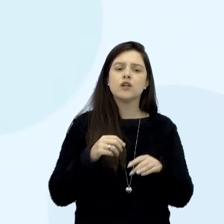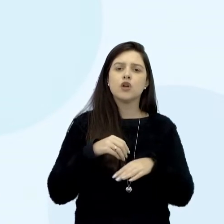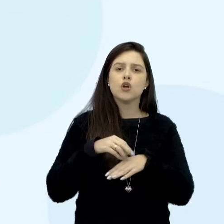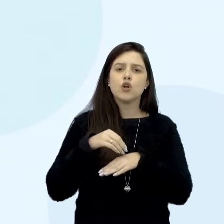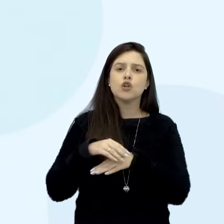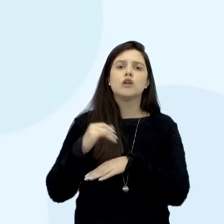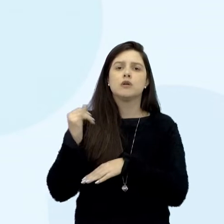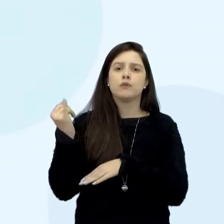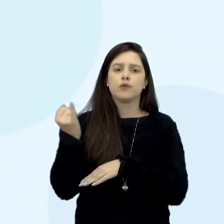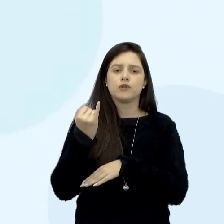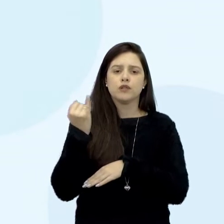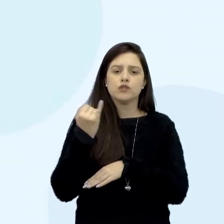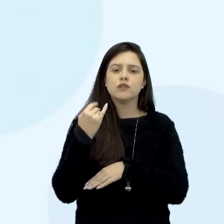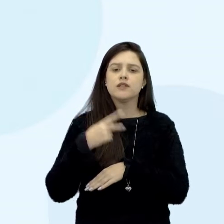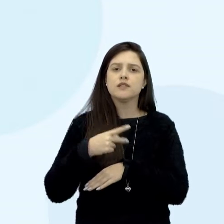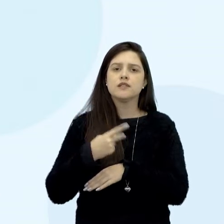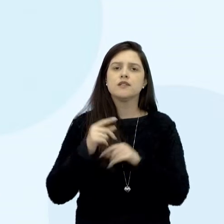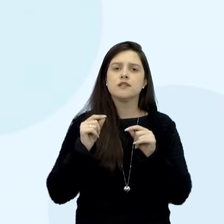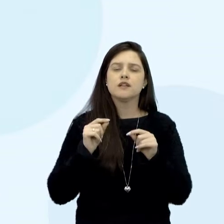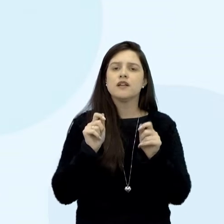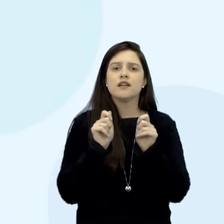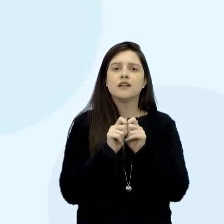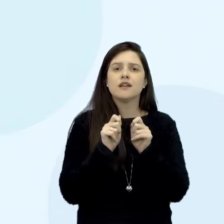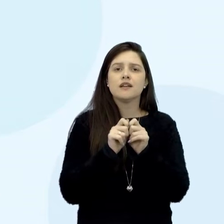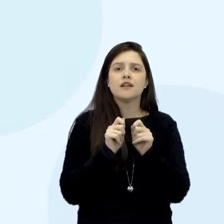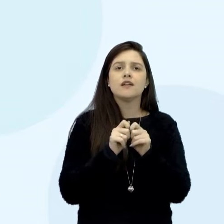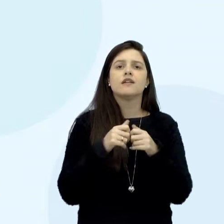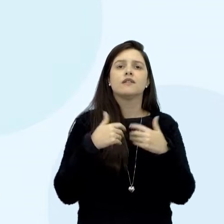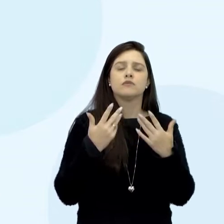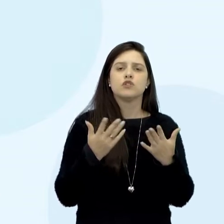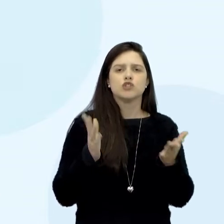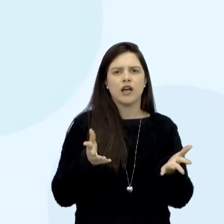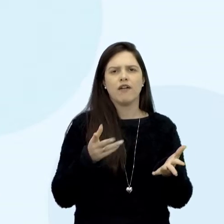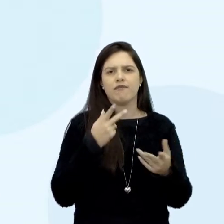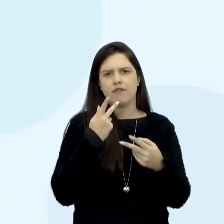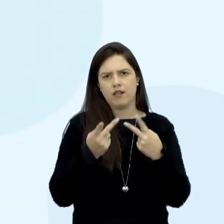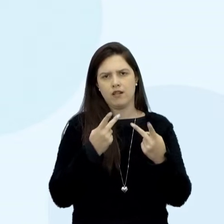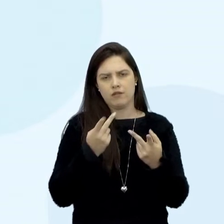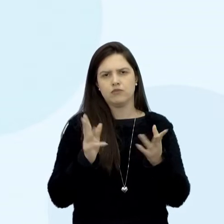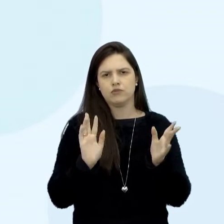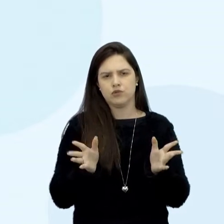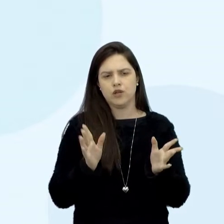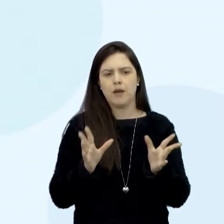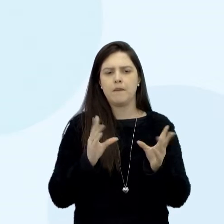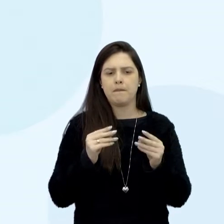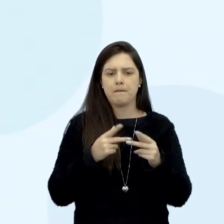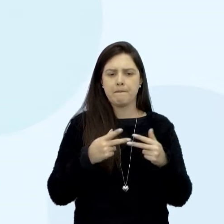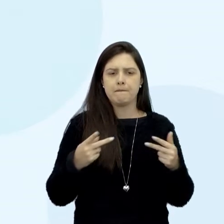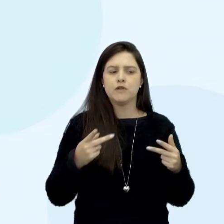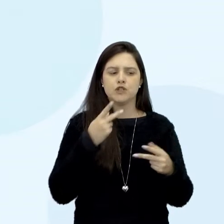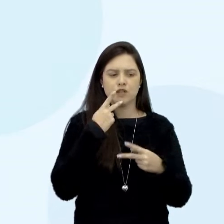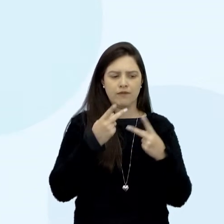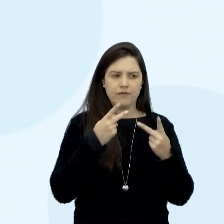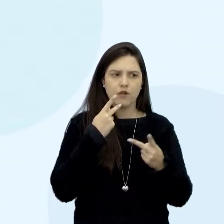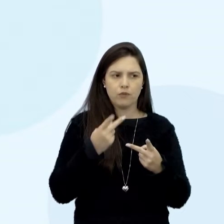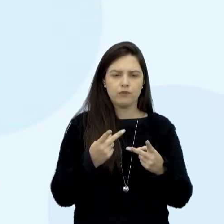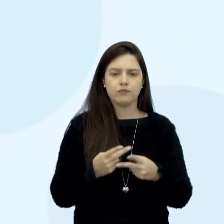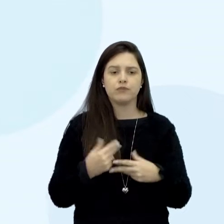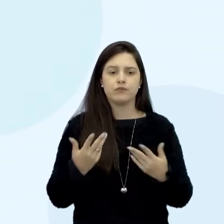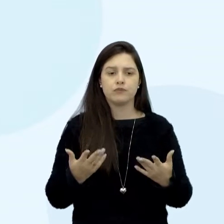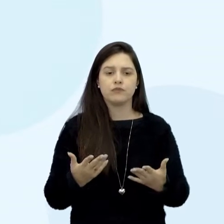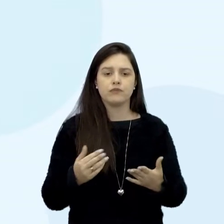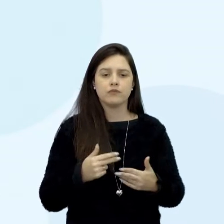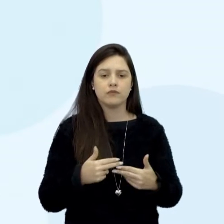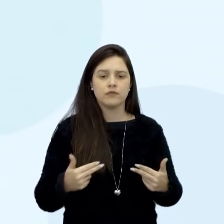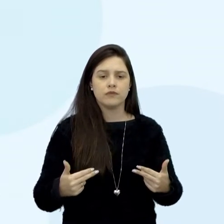coisas importantes aqui, ó, que tem partes que nós já tratamos. Muito aqui a gente já falou. Olha só, deixa eu só